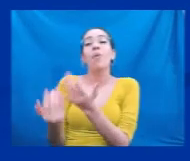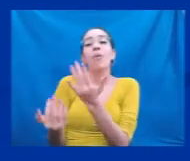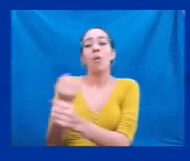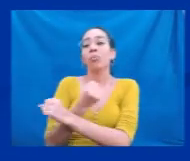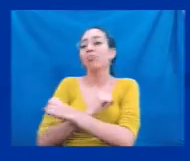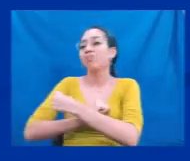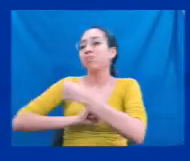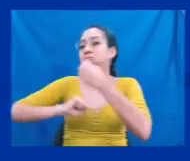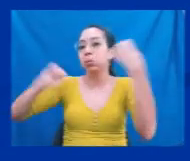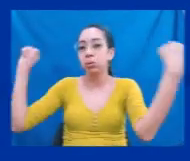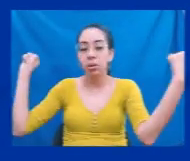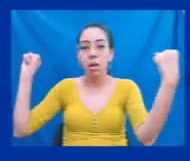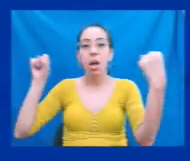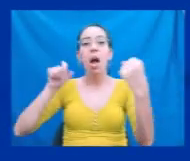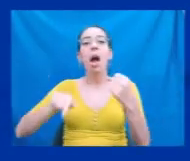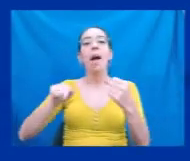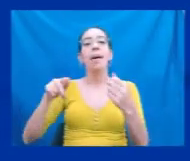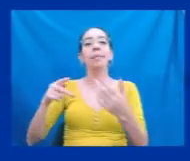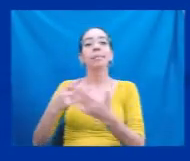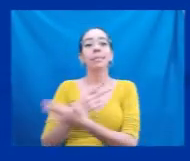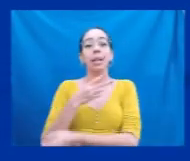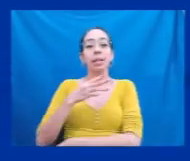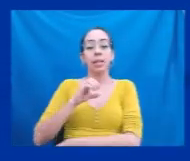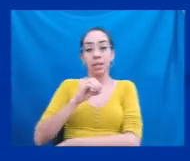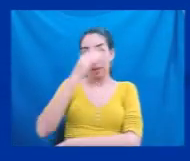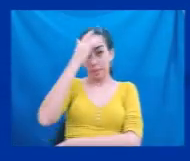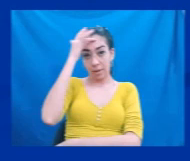deixando milhares de feridos. Quando eu li